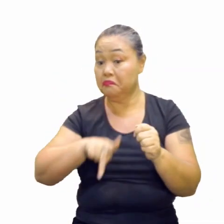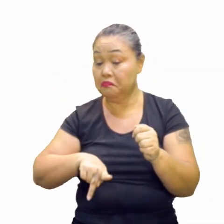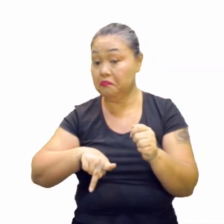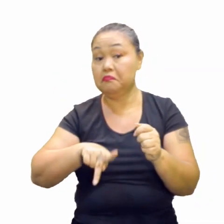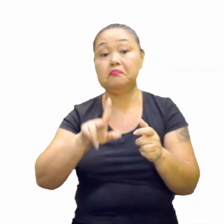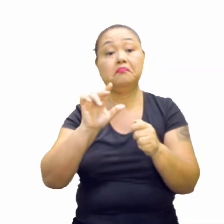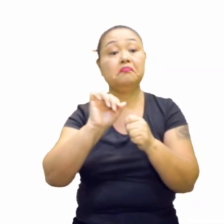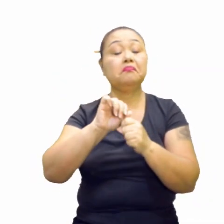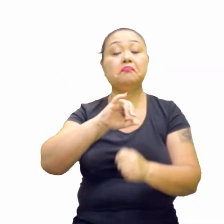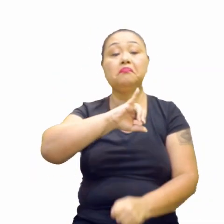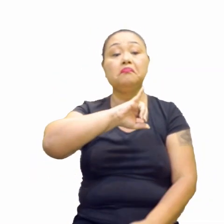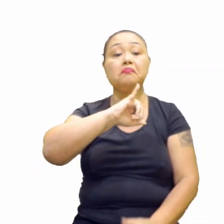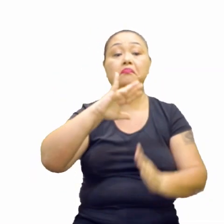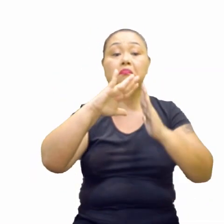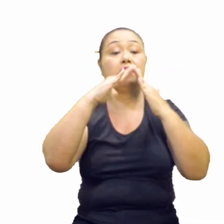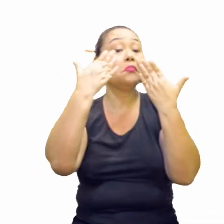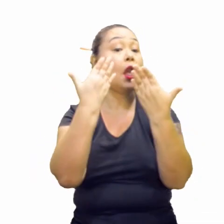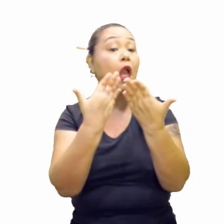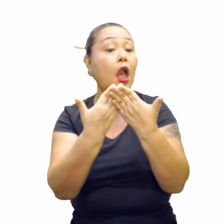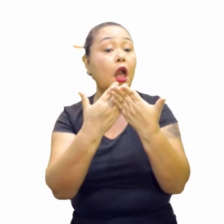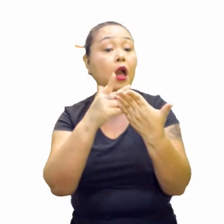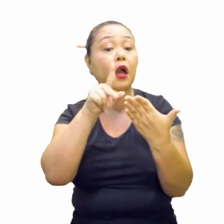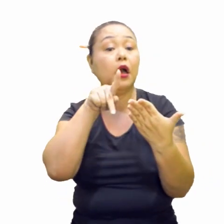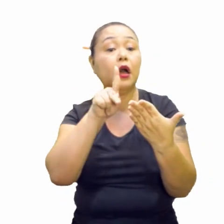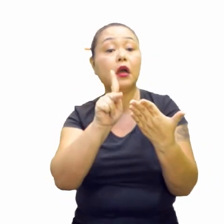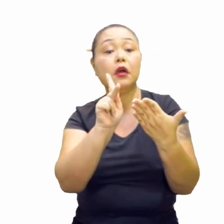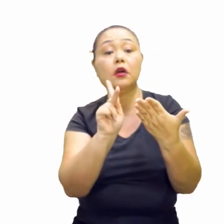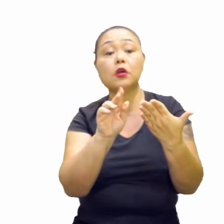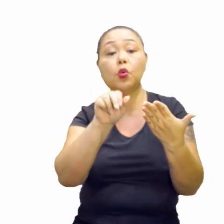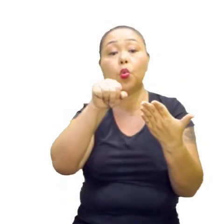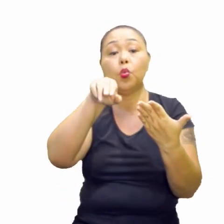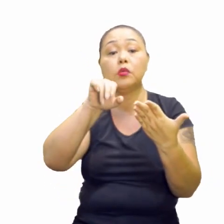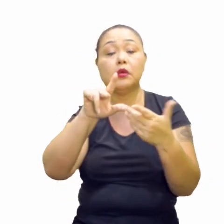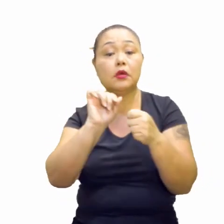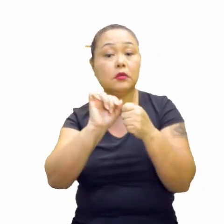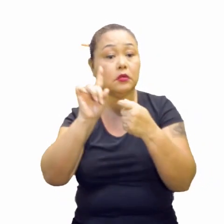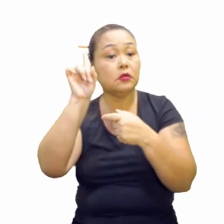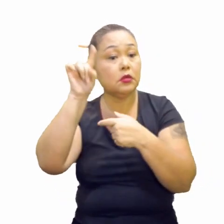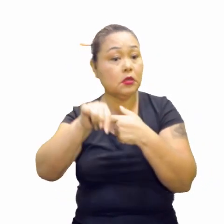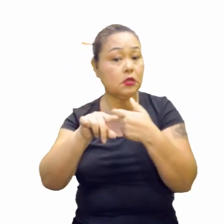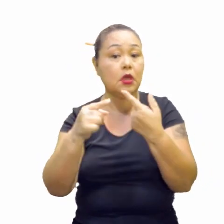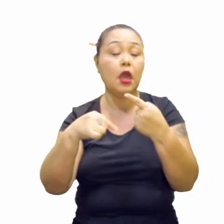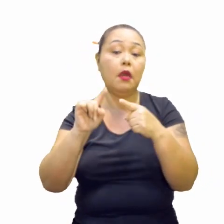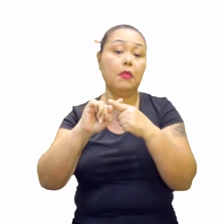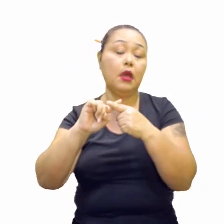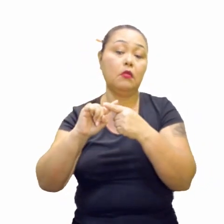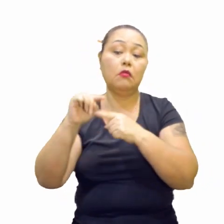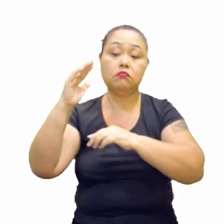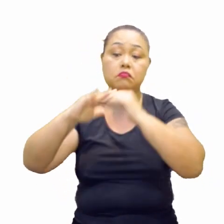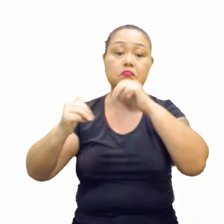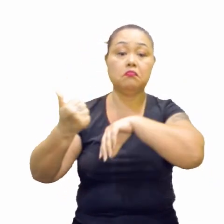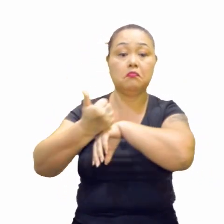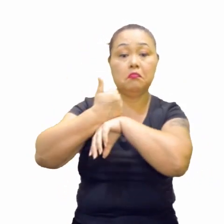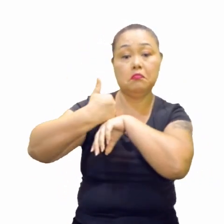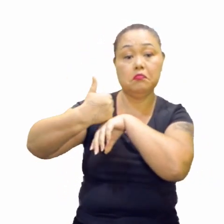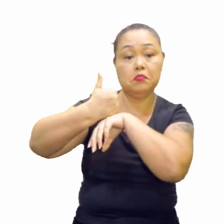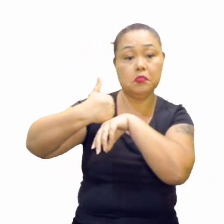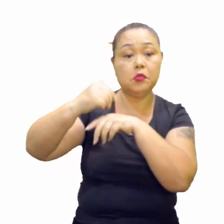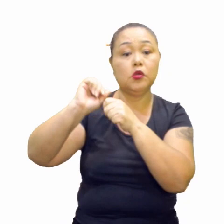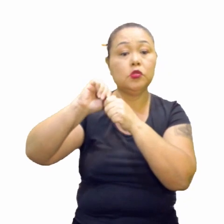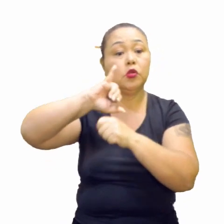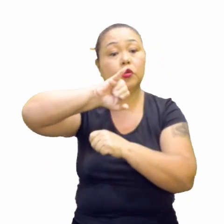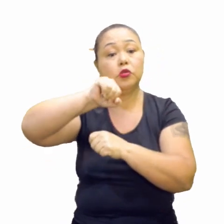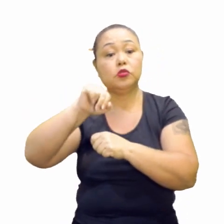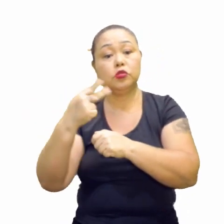escola keynesiana é a teoria econômica consolidada pelo economista John Keynes, em seu livro Teoria Geral do Emprego, do Júri da